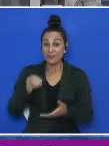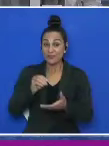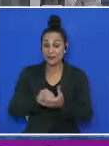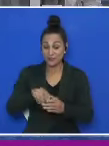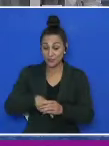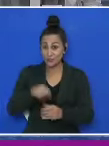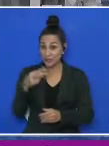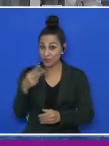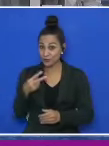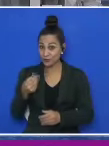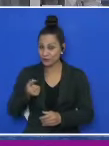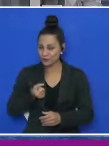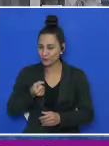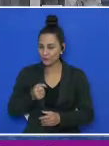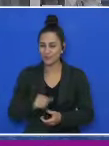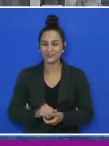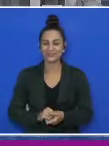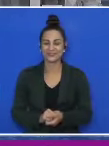Faltam 2 números.